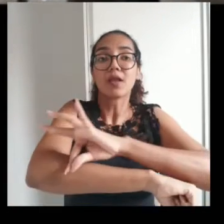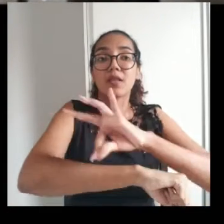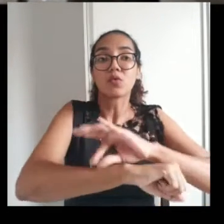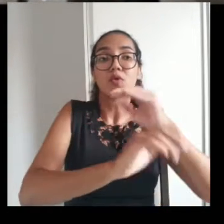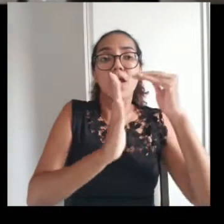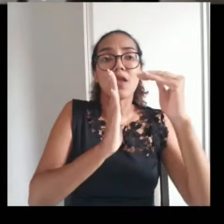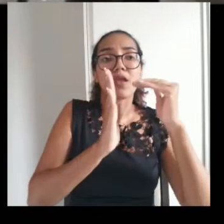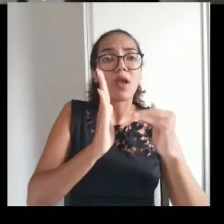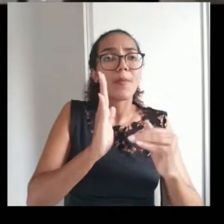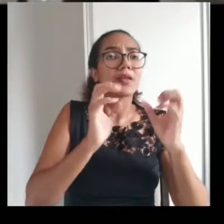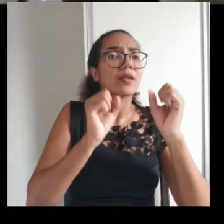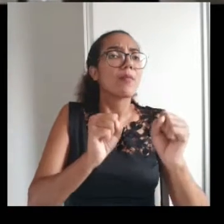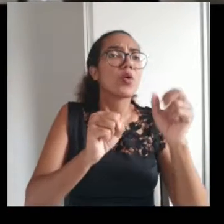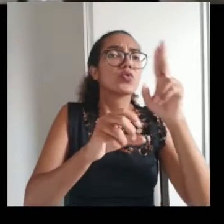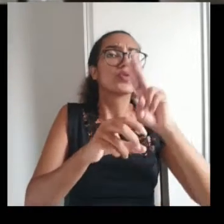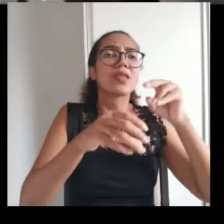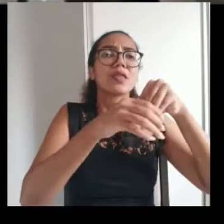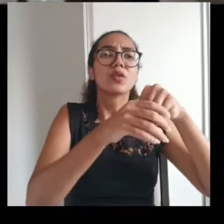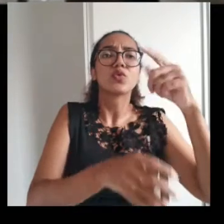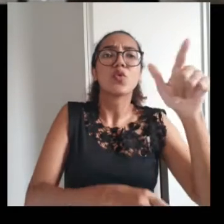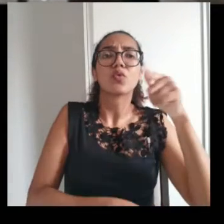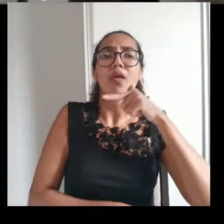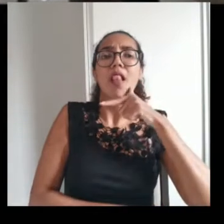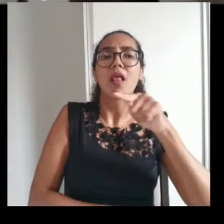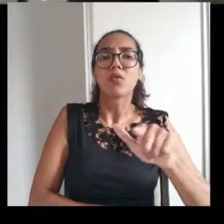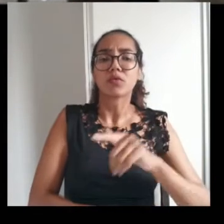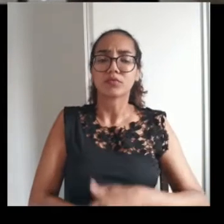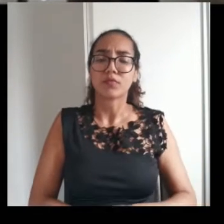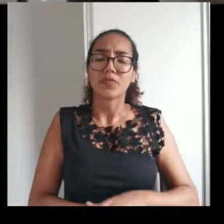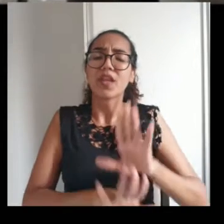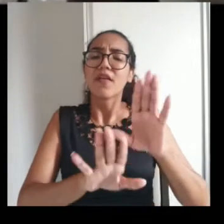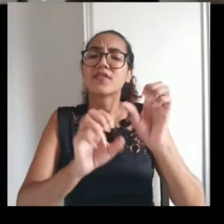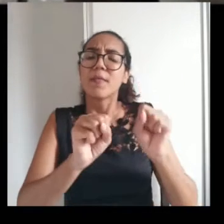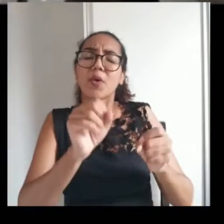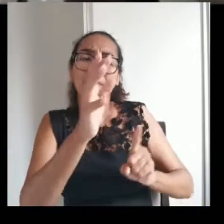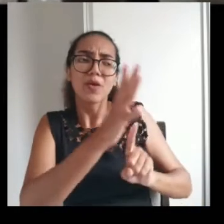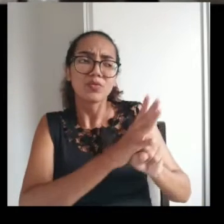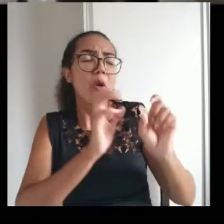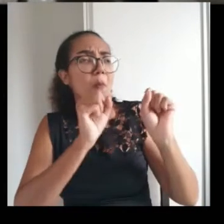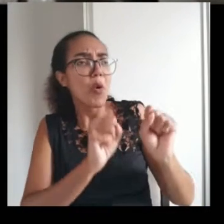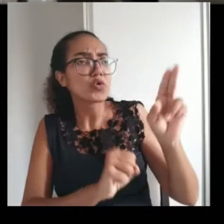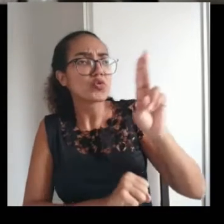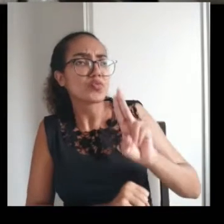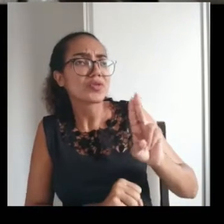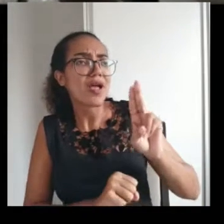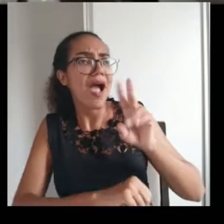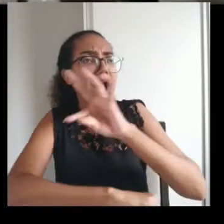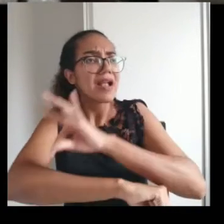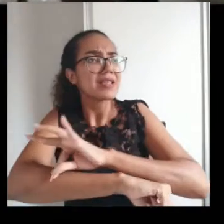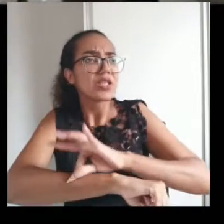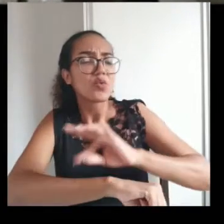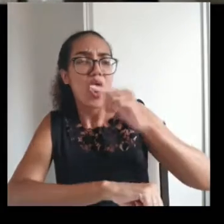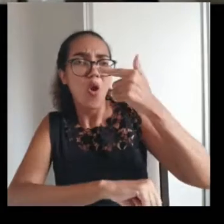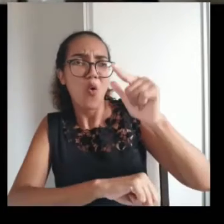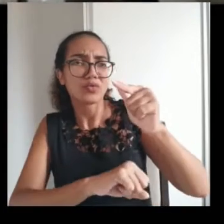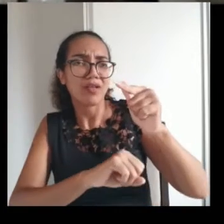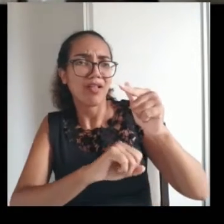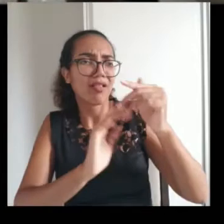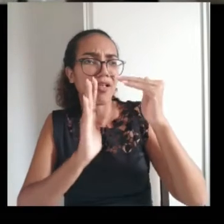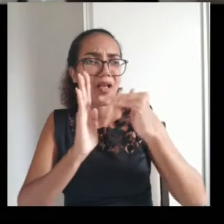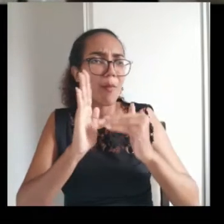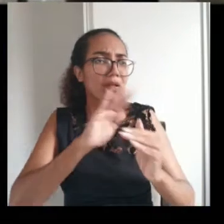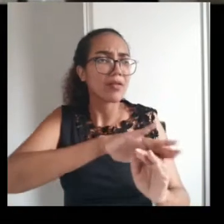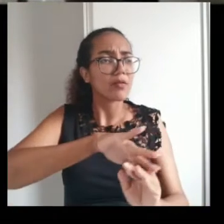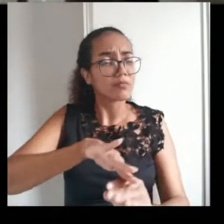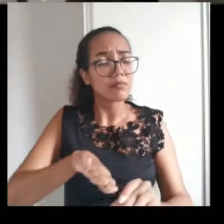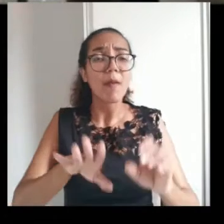fazer sem arquitetura em camadas e funcionaria? Funcionaria. Agora você não teria os benefícios dessa arquitetura. Ou seja, seria mais difícil de manter, de